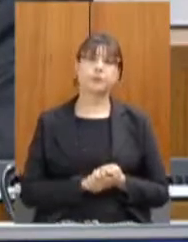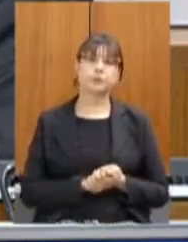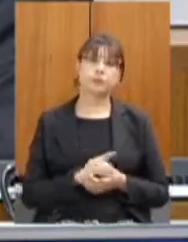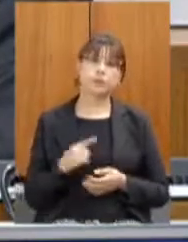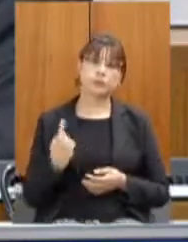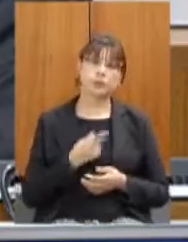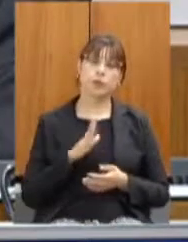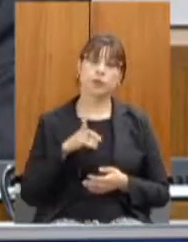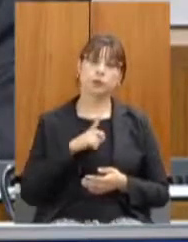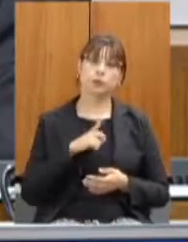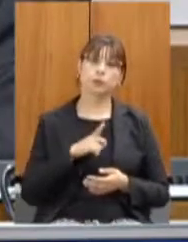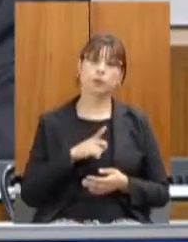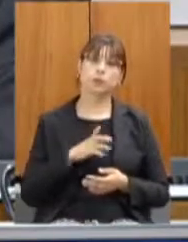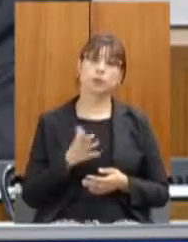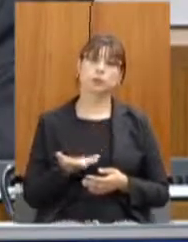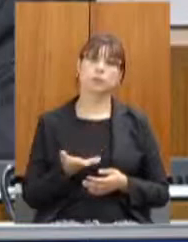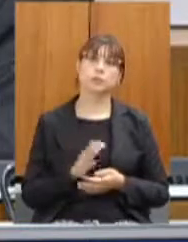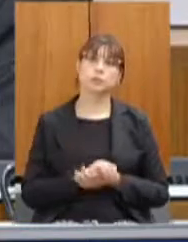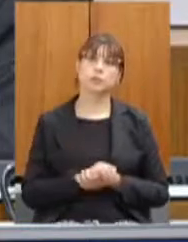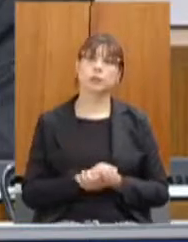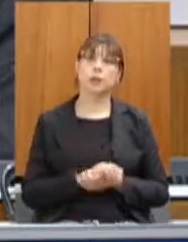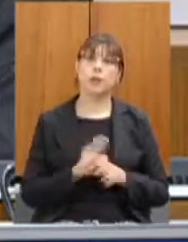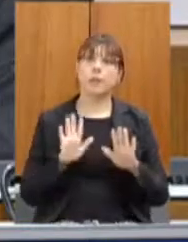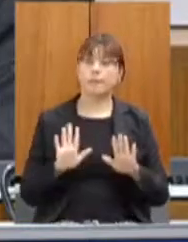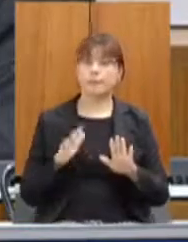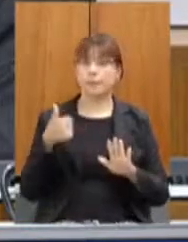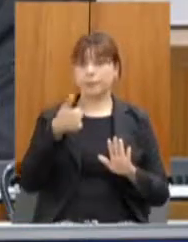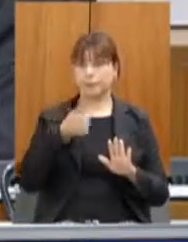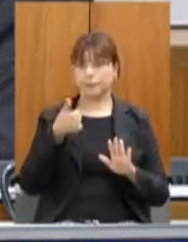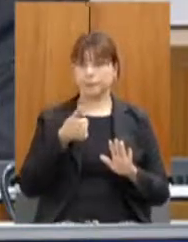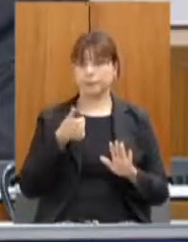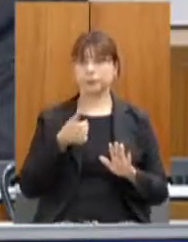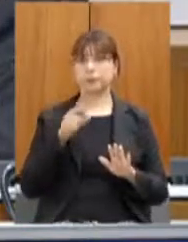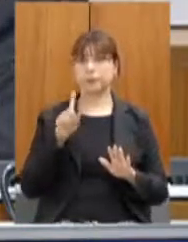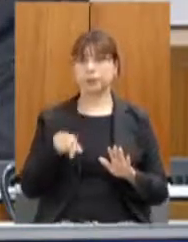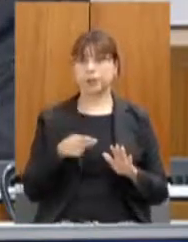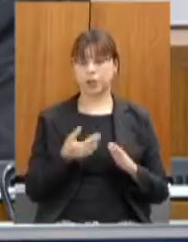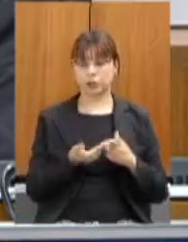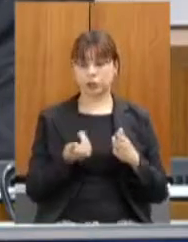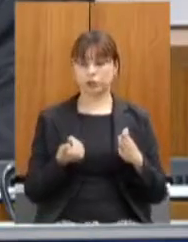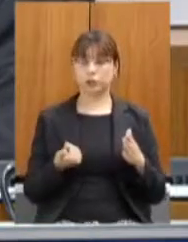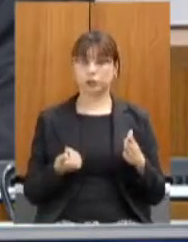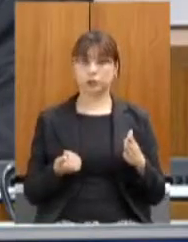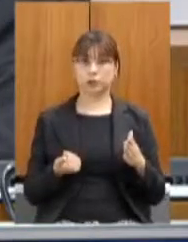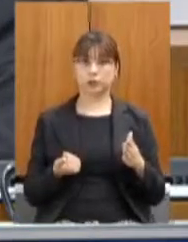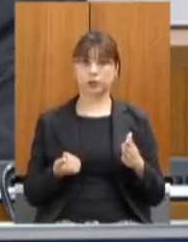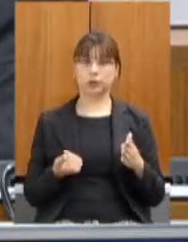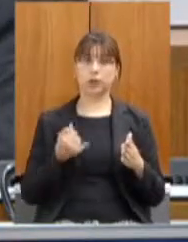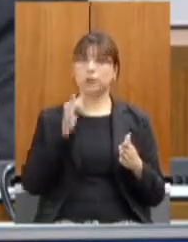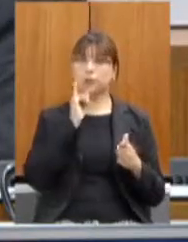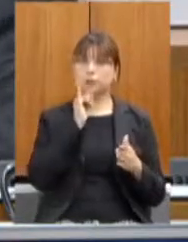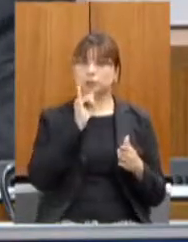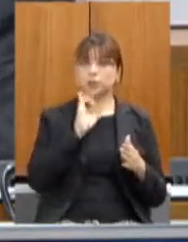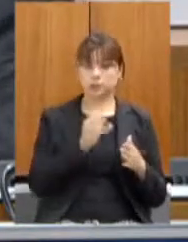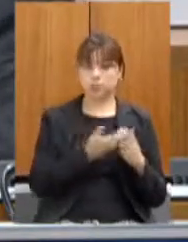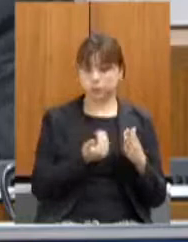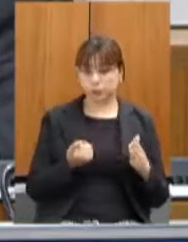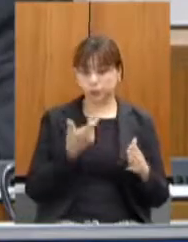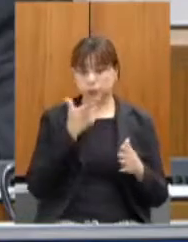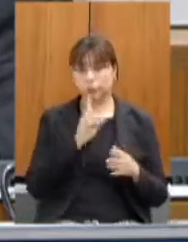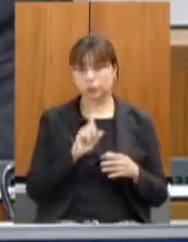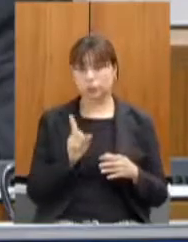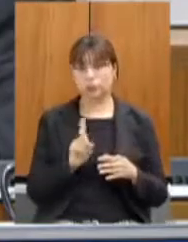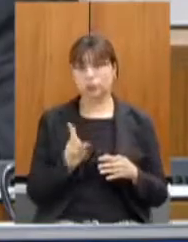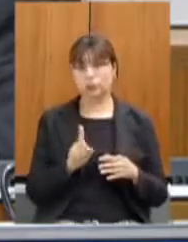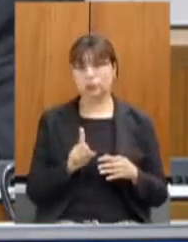nós até recebemos aqui essa segunda reação mas a primeira reação que era Extra São você já sem a instalação não tinha jeito